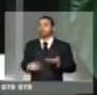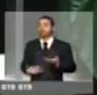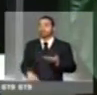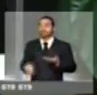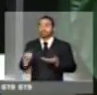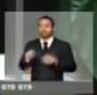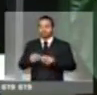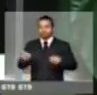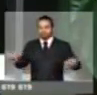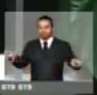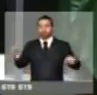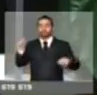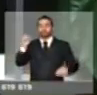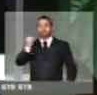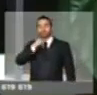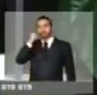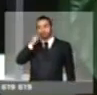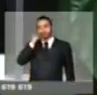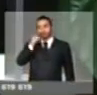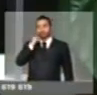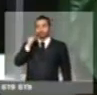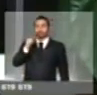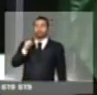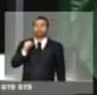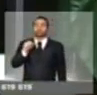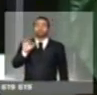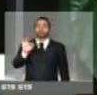ao senador Elmano Ferrer,